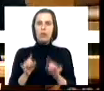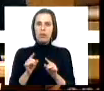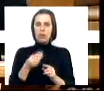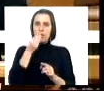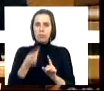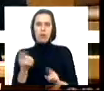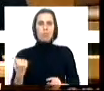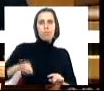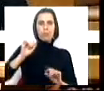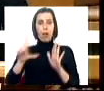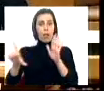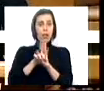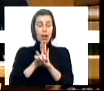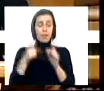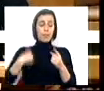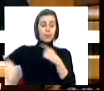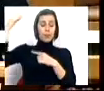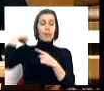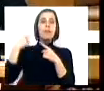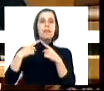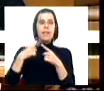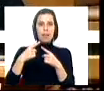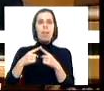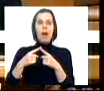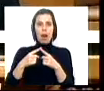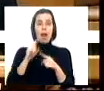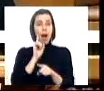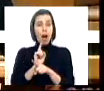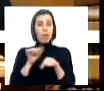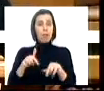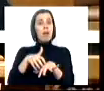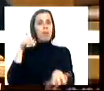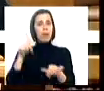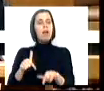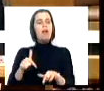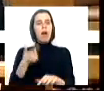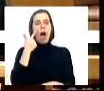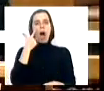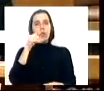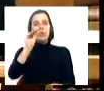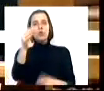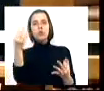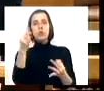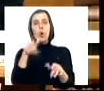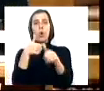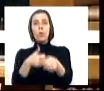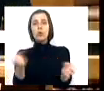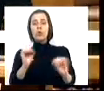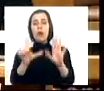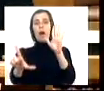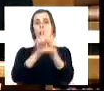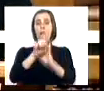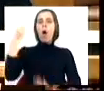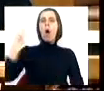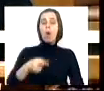esta ilegalidade. Já na semana passada, chamámos neste plenário a atenção para o não cumprimento da lei